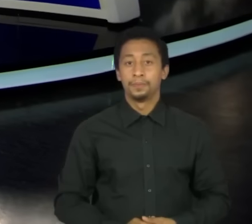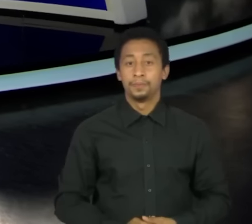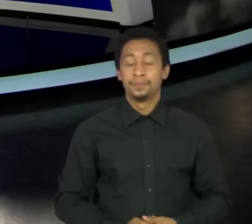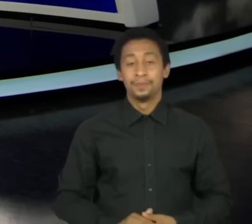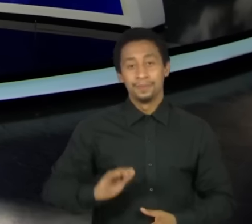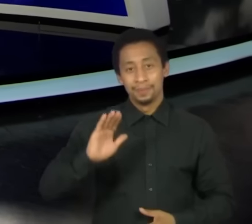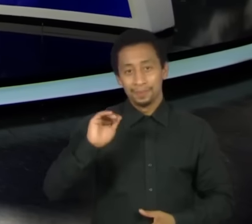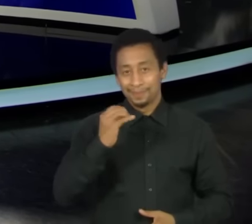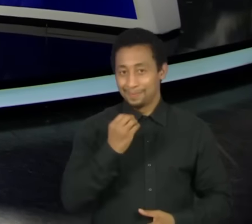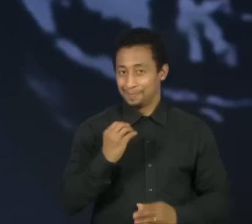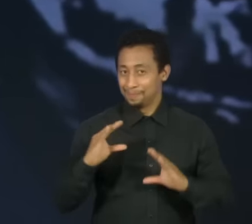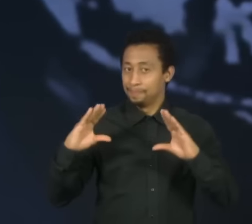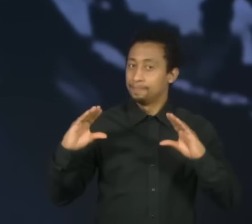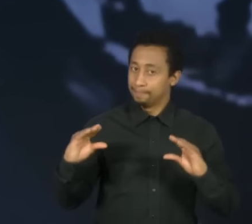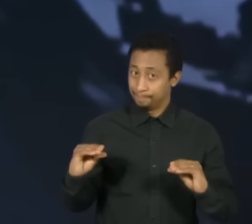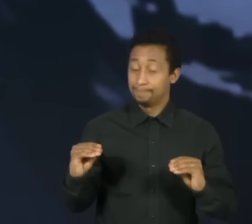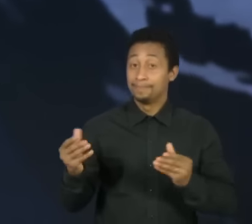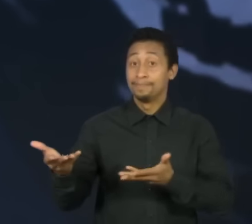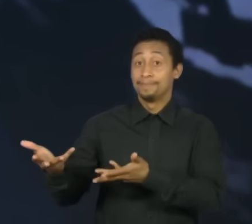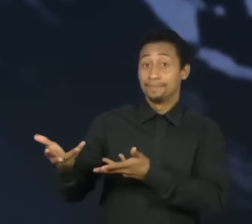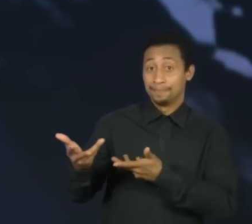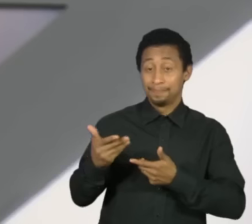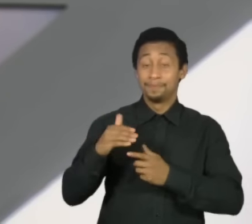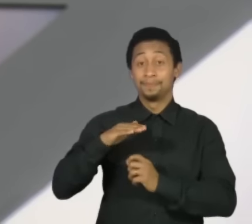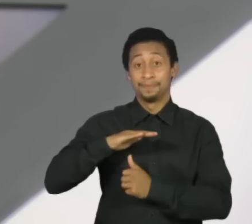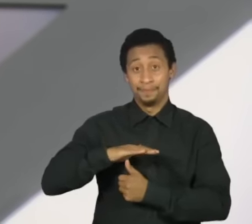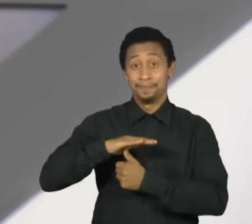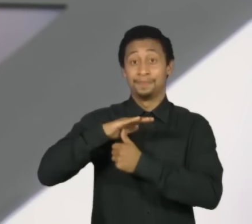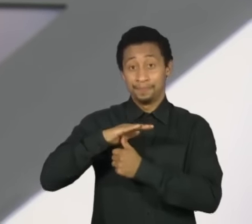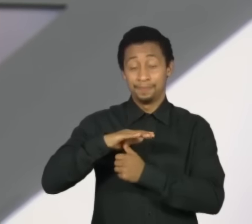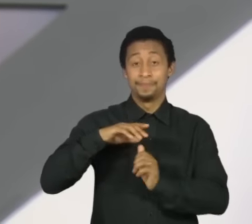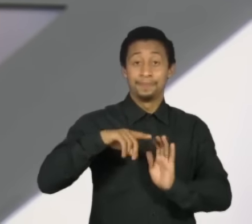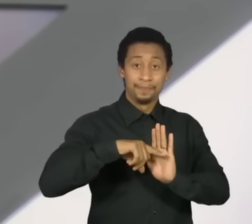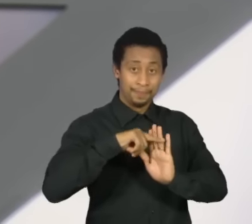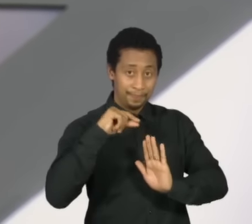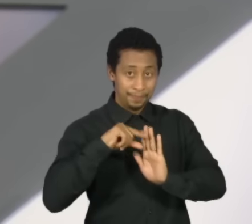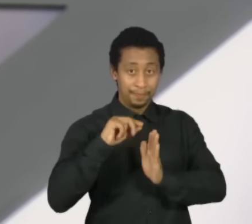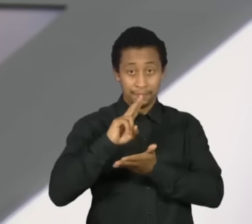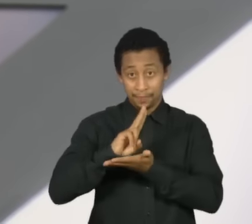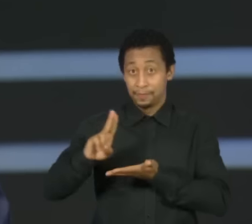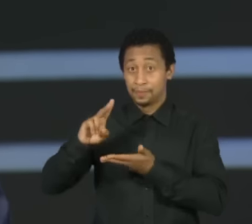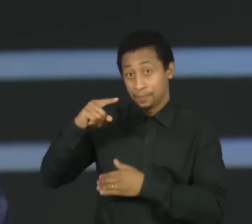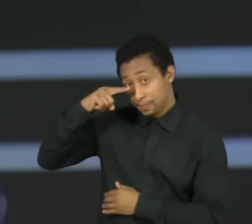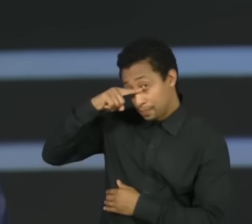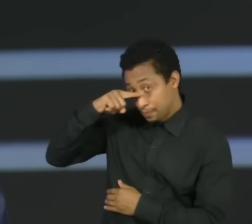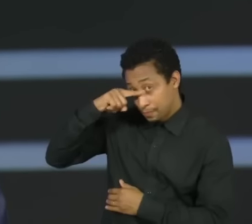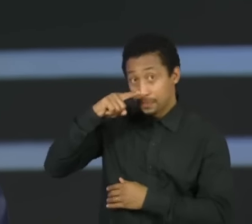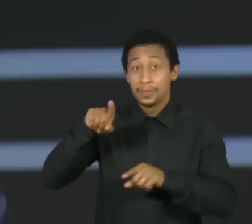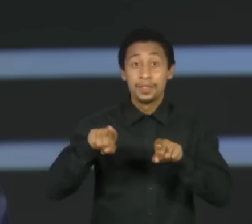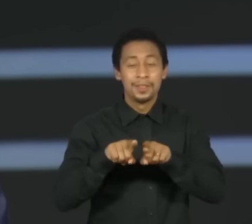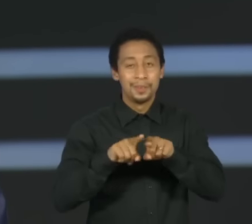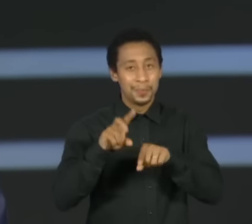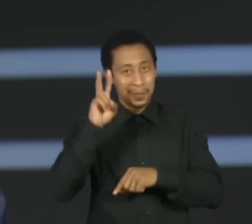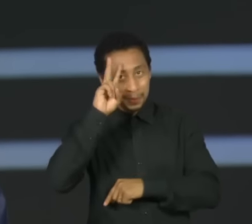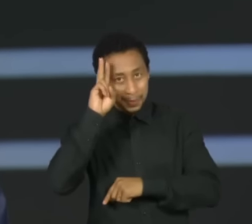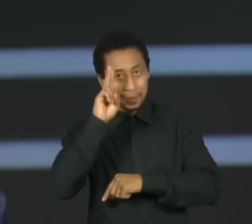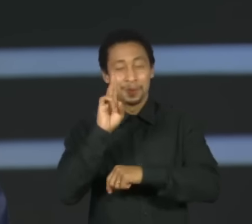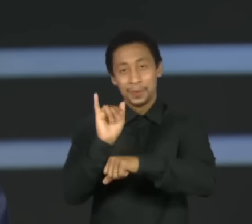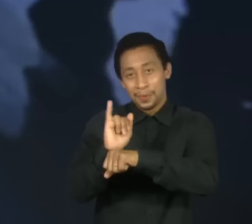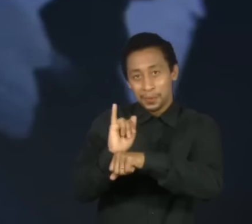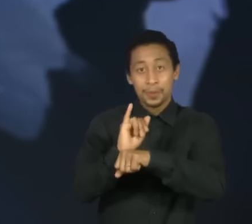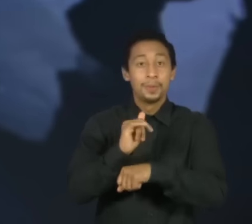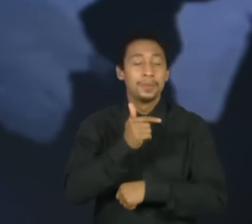Olá, boa noite. Na bancada temos o reitor da Universidade Zumbi dos Palmares, José Vicente, e o historiador e youtuber Marco Antônio